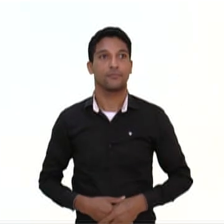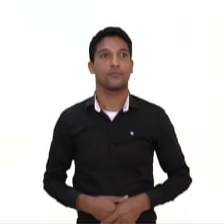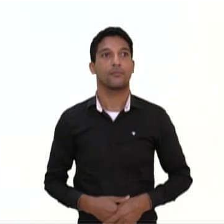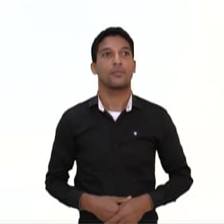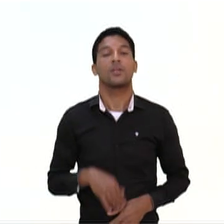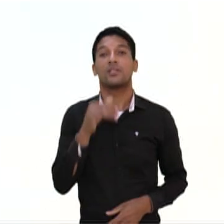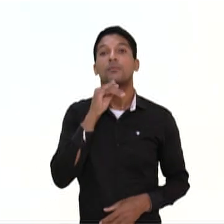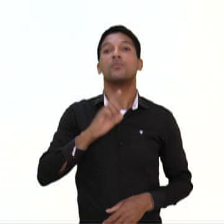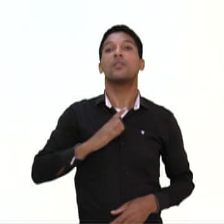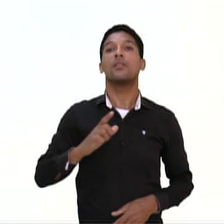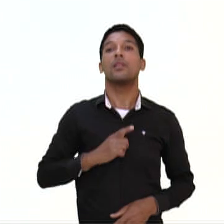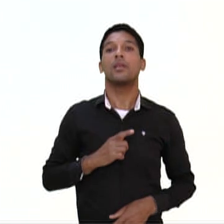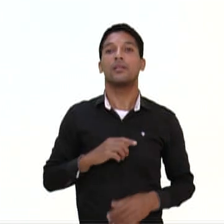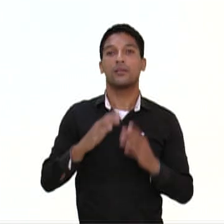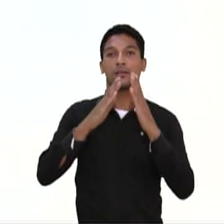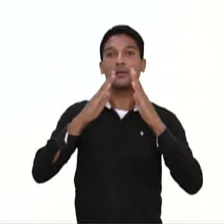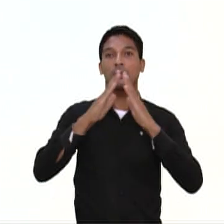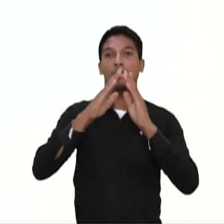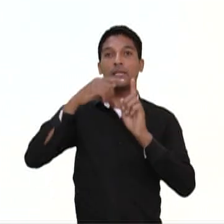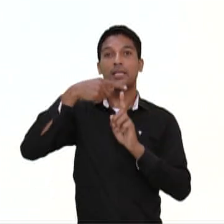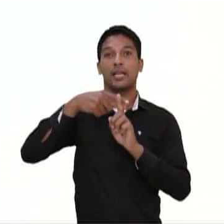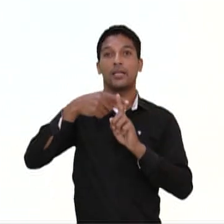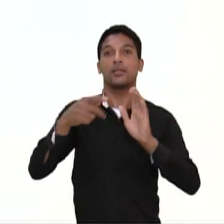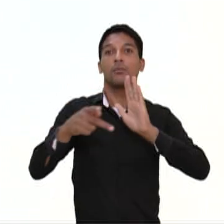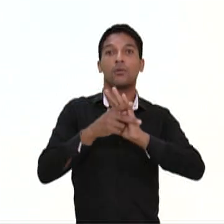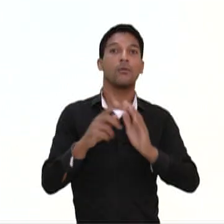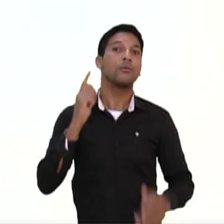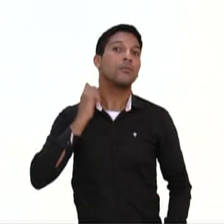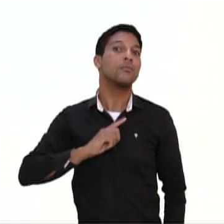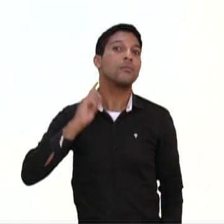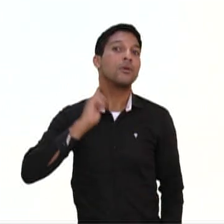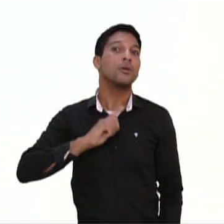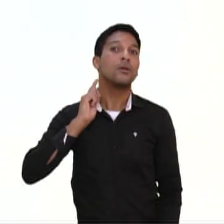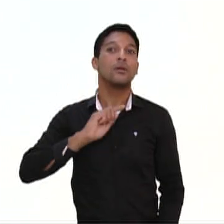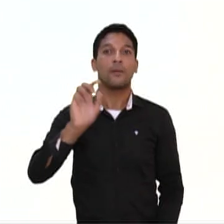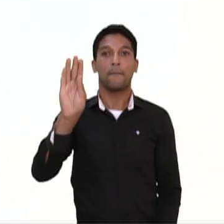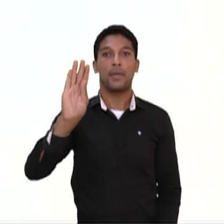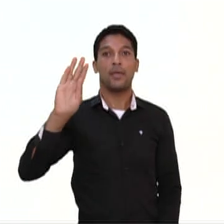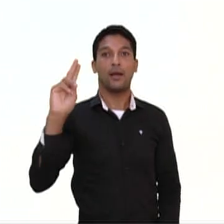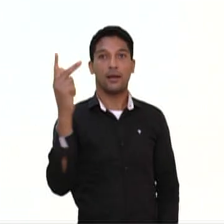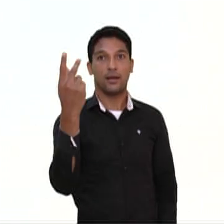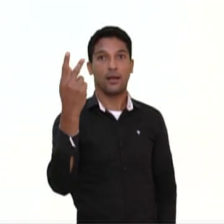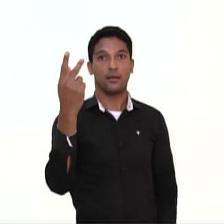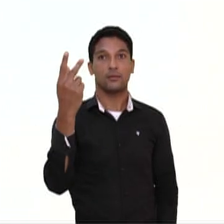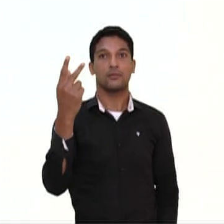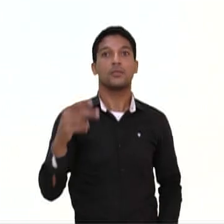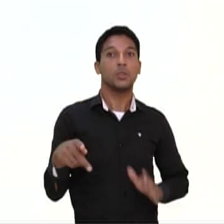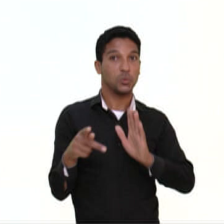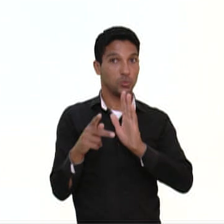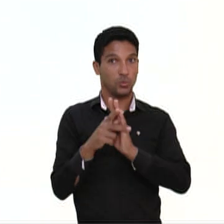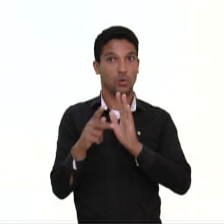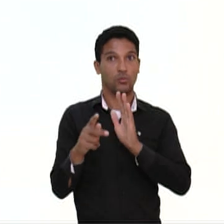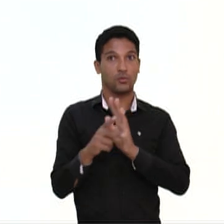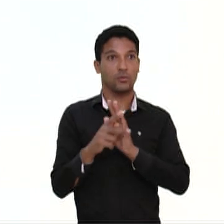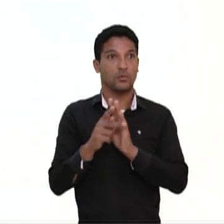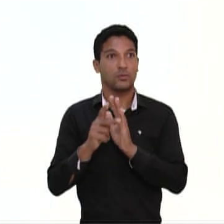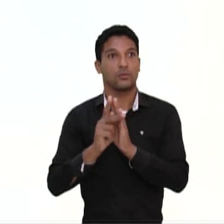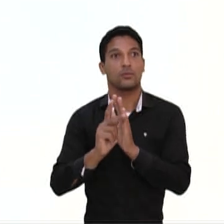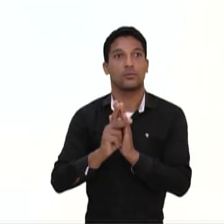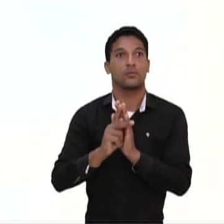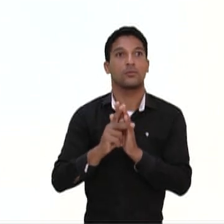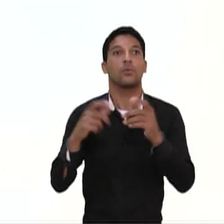a igreja de São Francisco de Assis, em Belo Horizonte, Minas Gerais, né? Projetada pelo Oscar Niemeyer, né? E